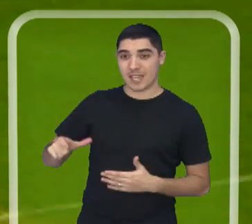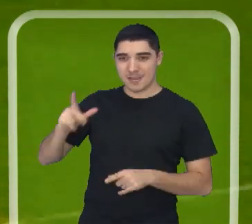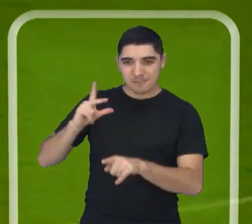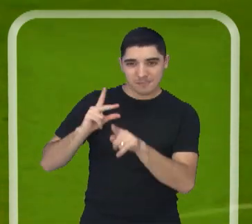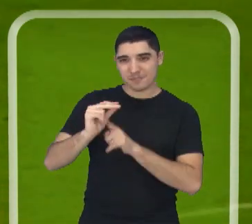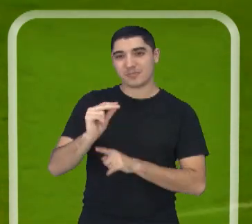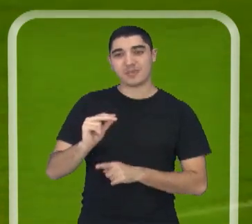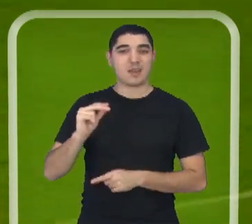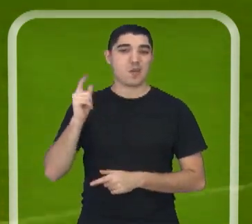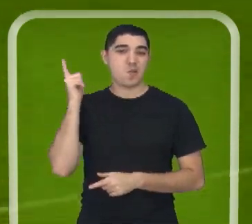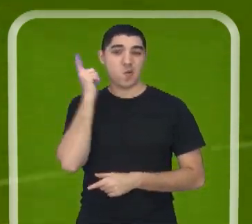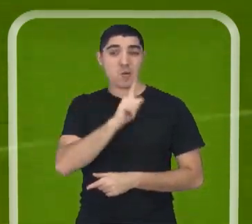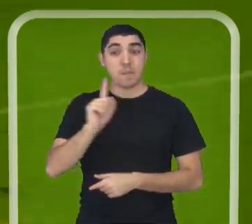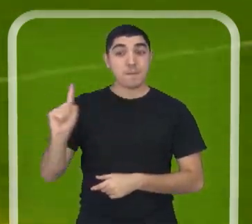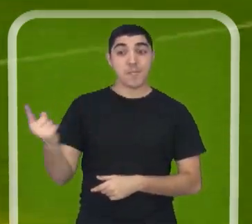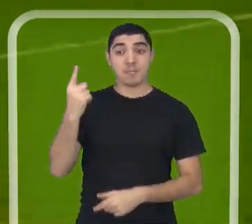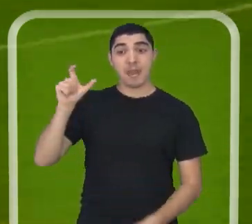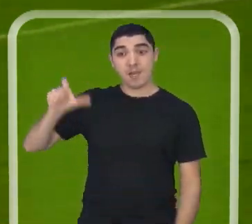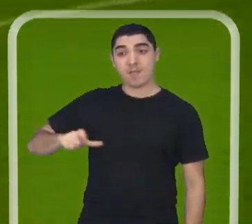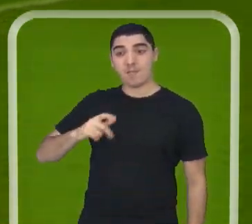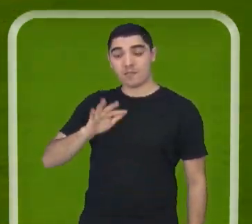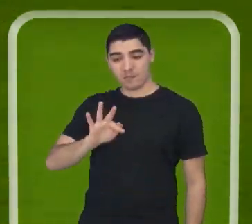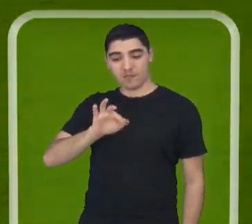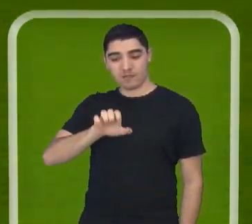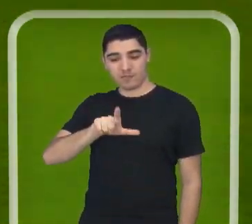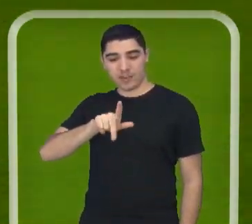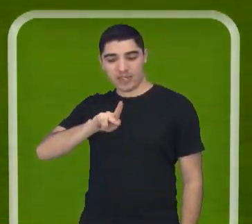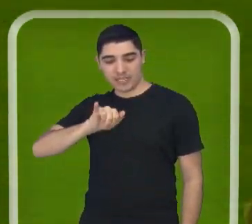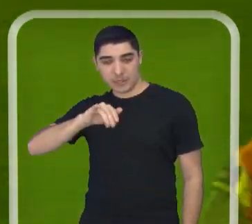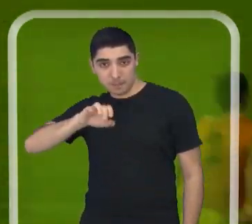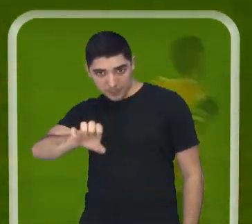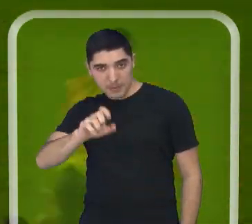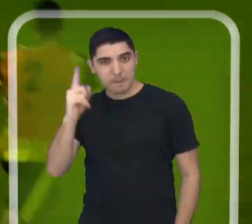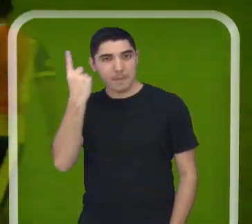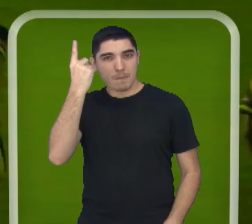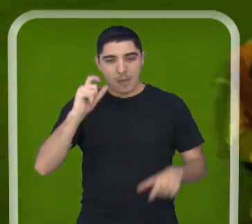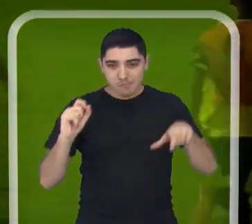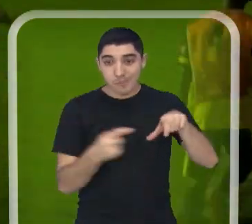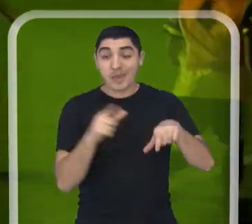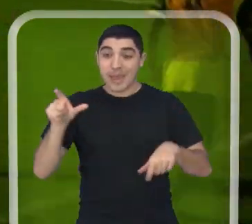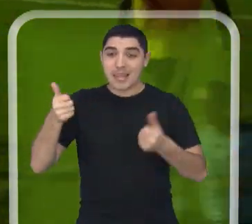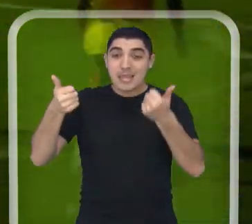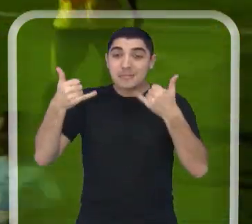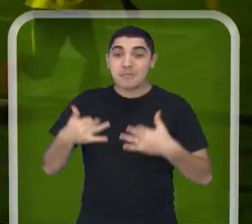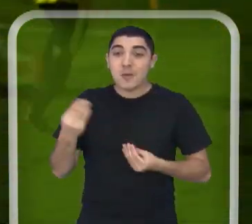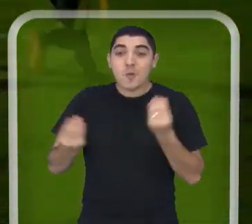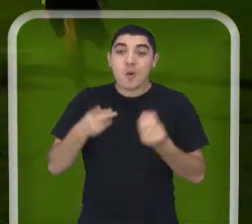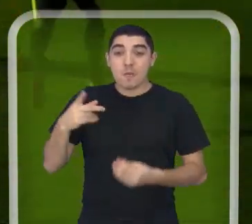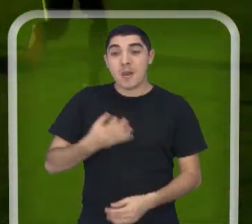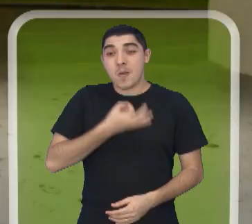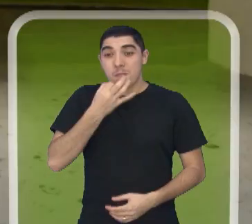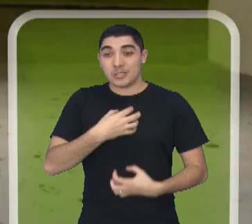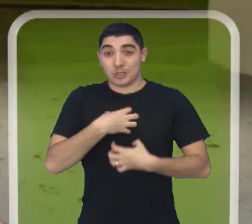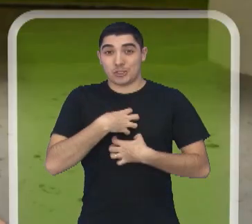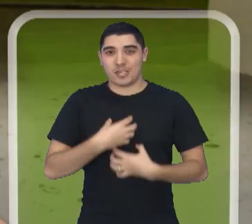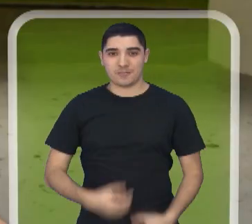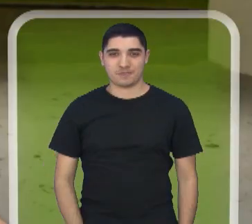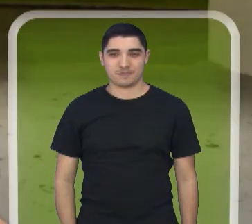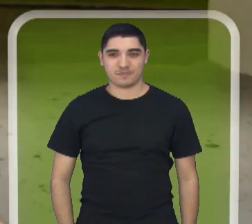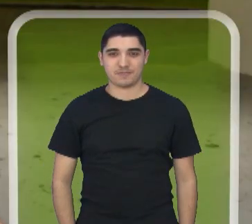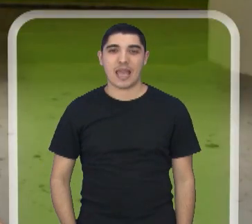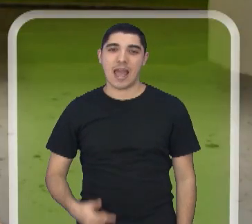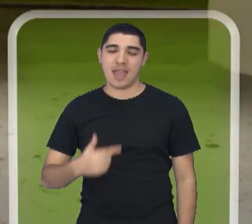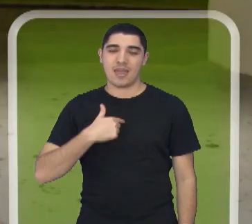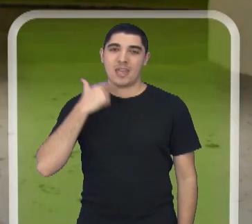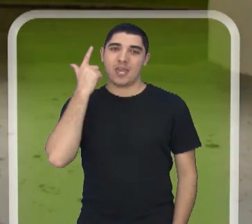foi o primeiro do meia Felipe na competição. Ele contou um pouco como foi esse momento em um jogo difícil. Tive a